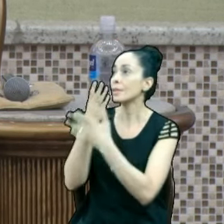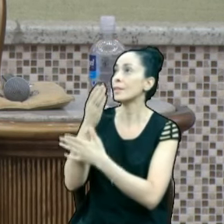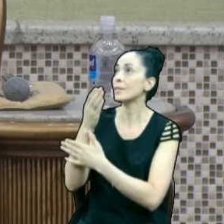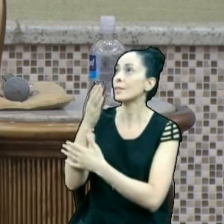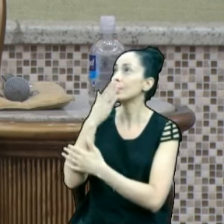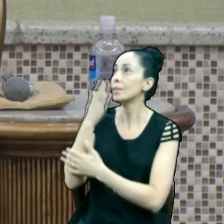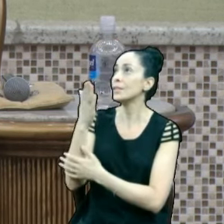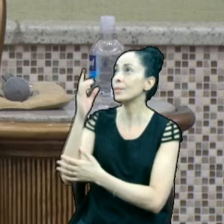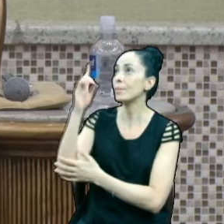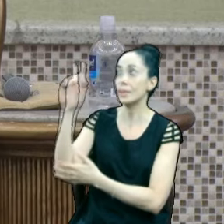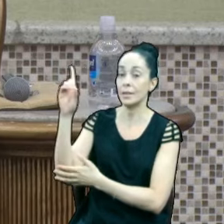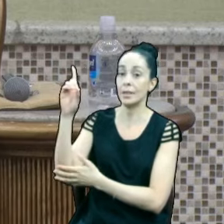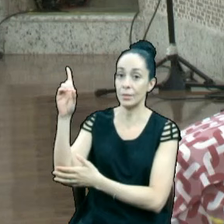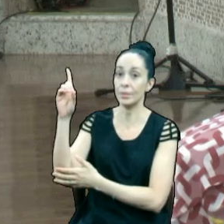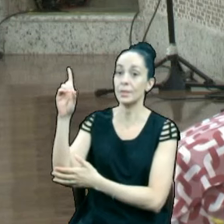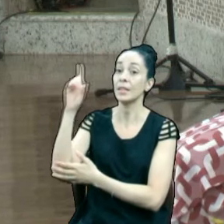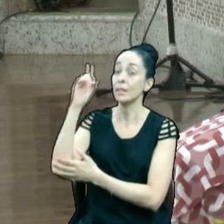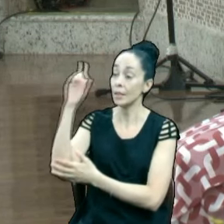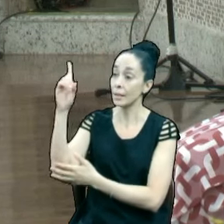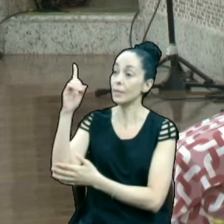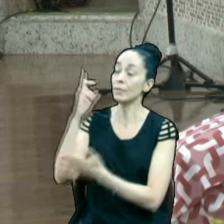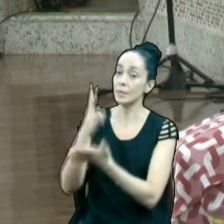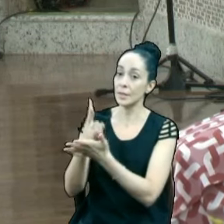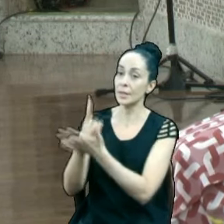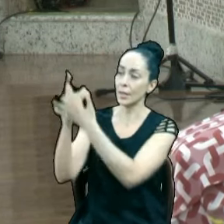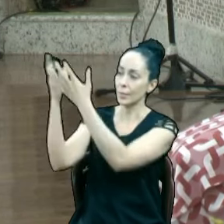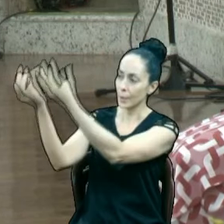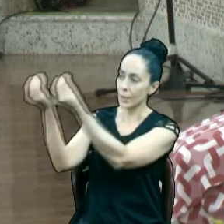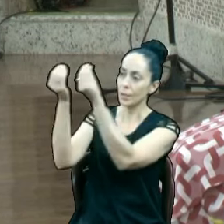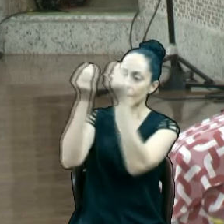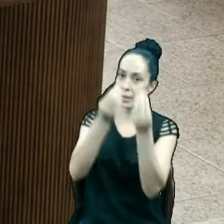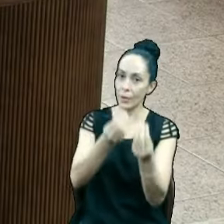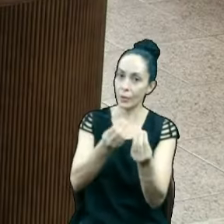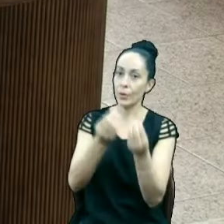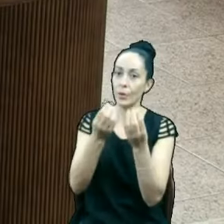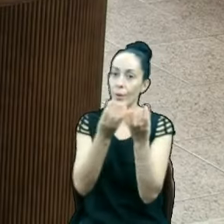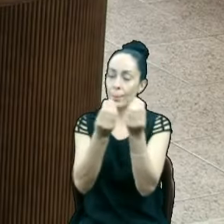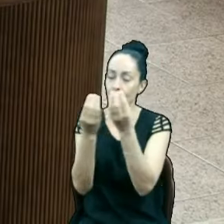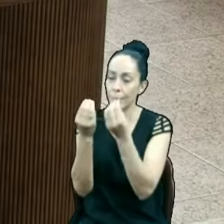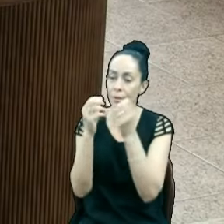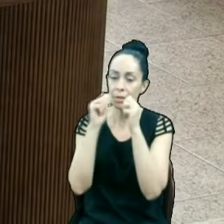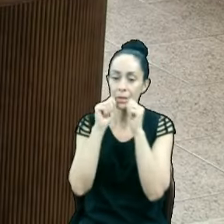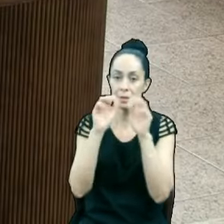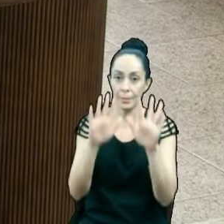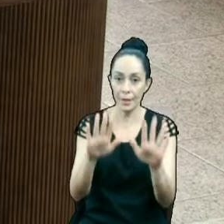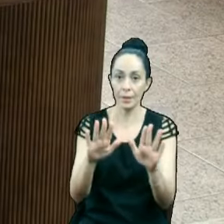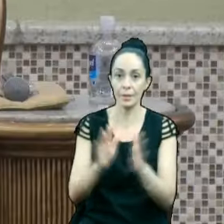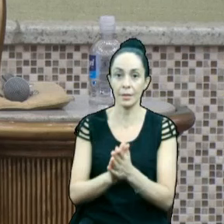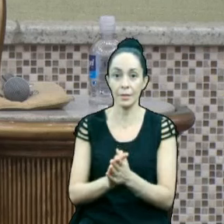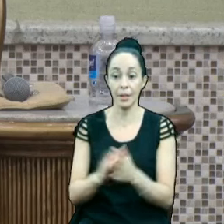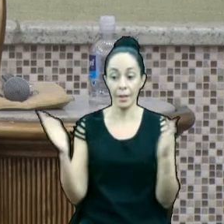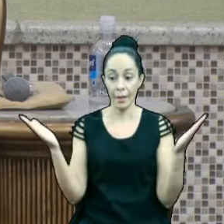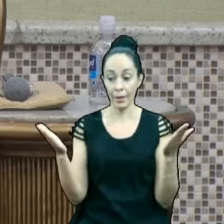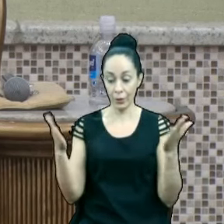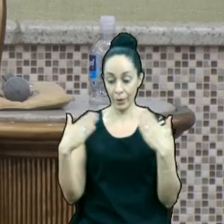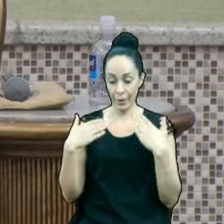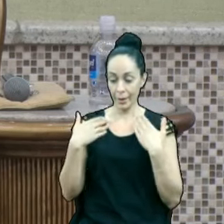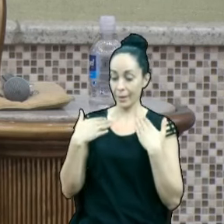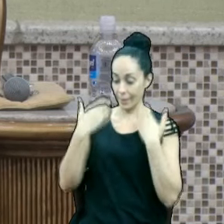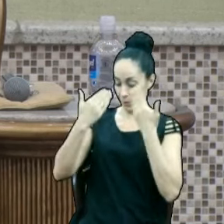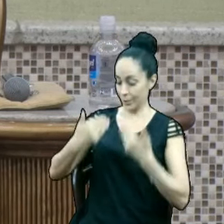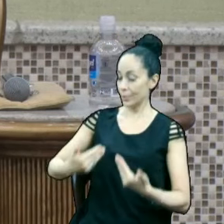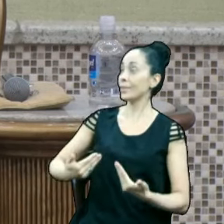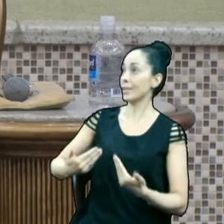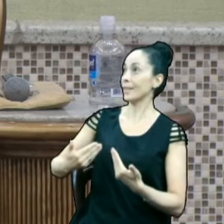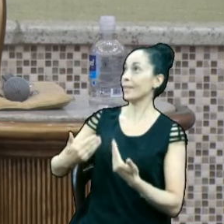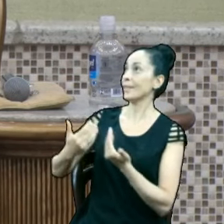se Deus tiver algo mais para mim ele tem eu quero estou aqui para receber Aleluia levante a mão e receba do